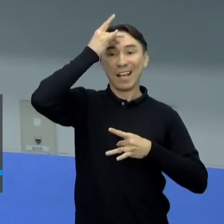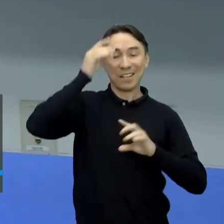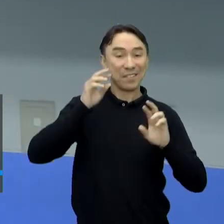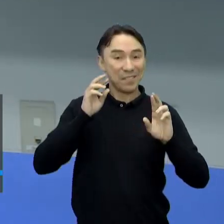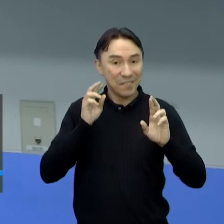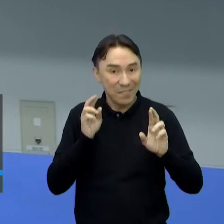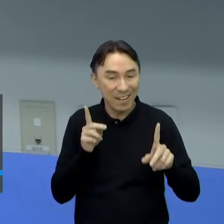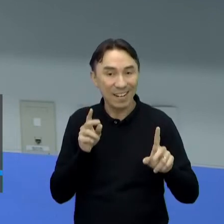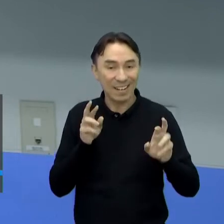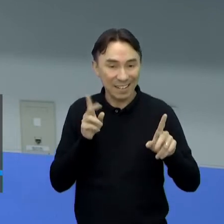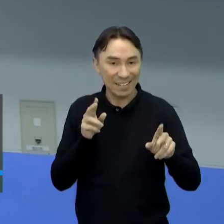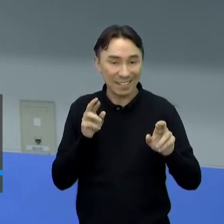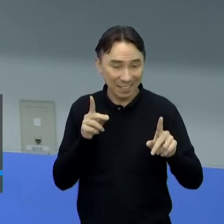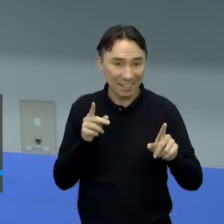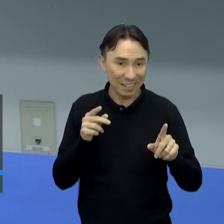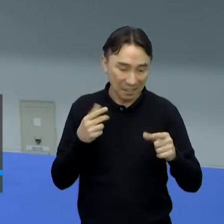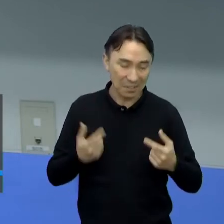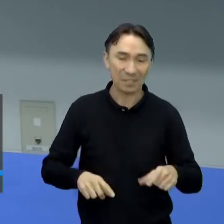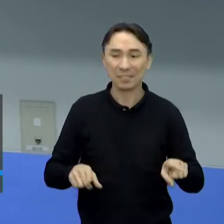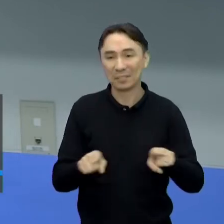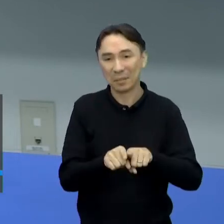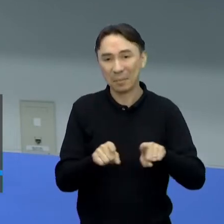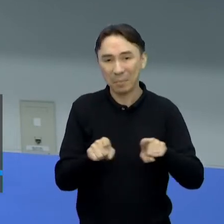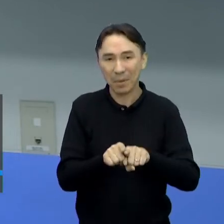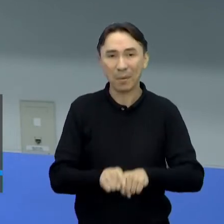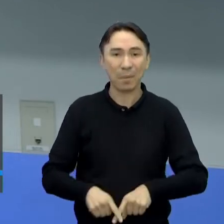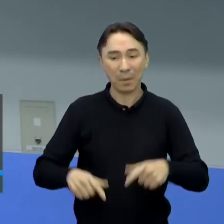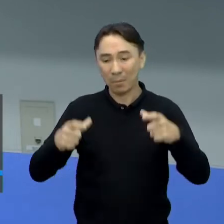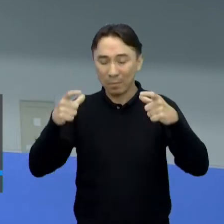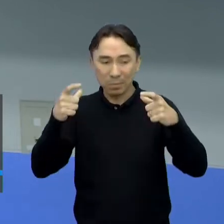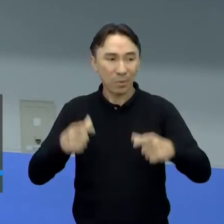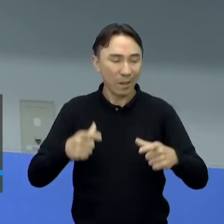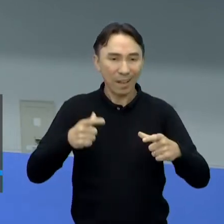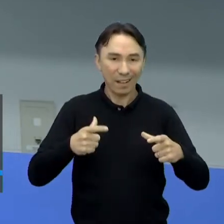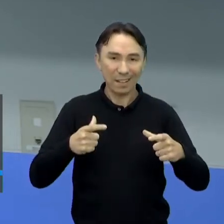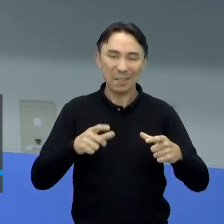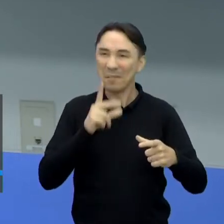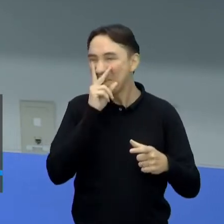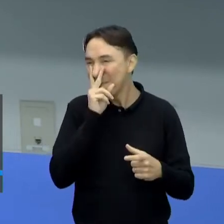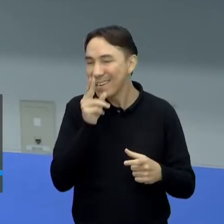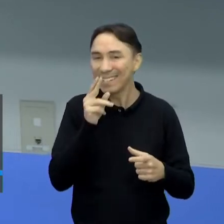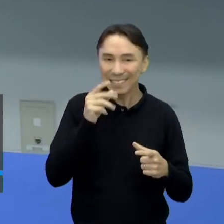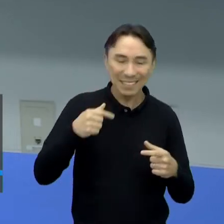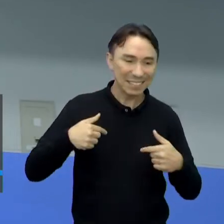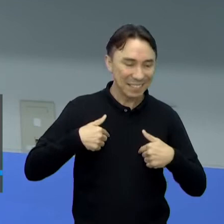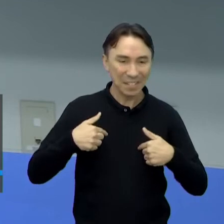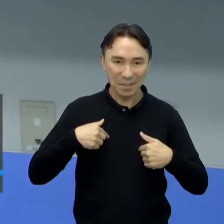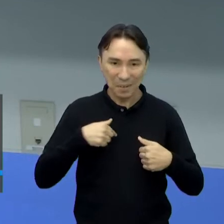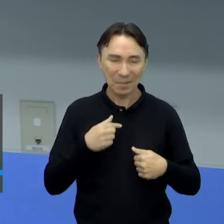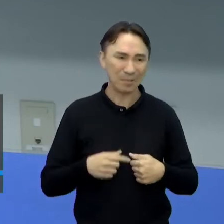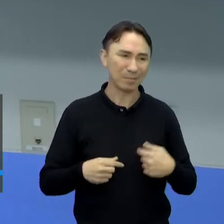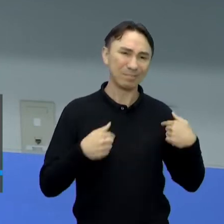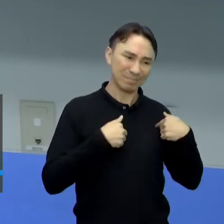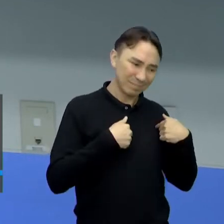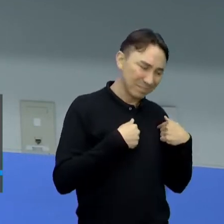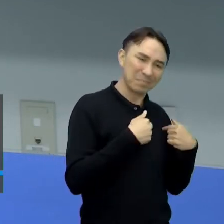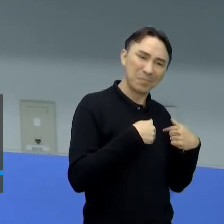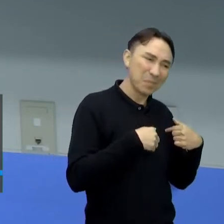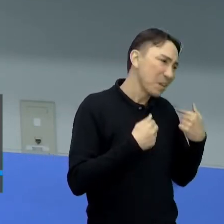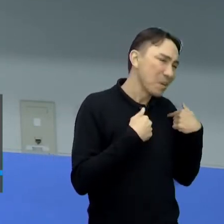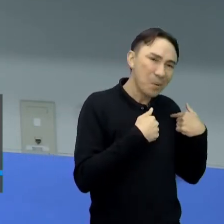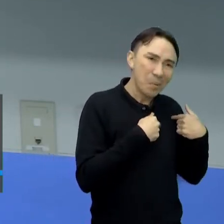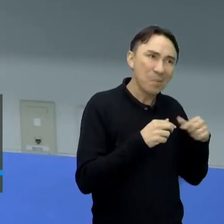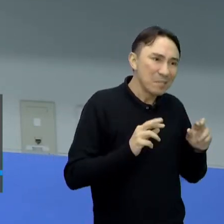viver uma ambientação que nega exatamente quem eu sou. E